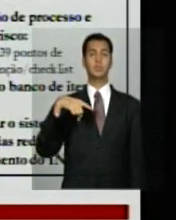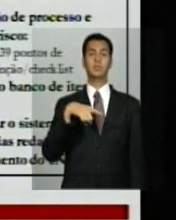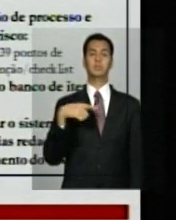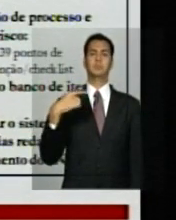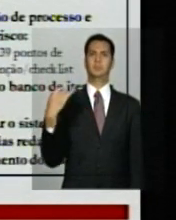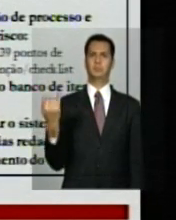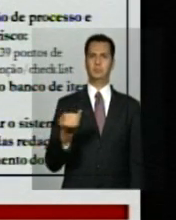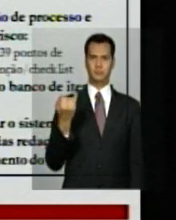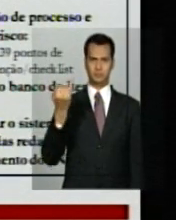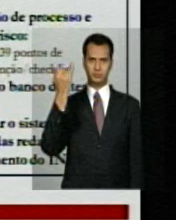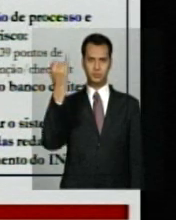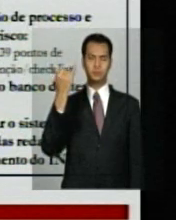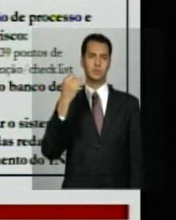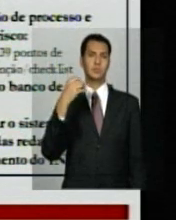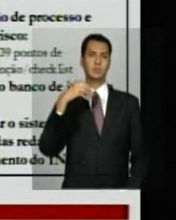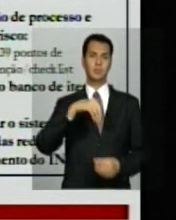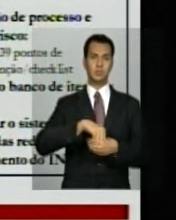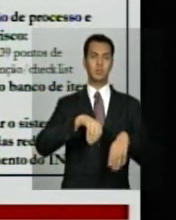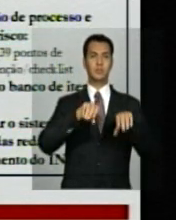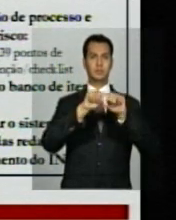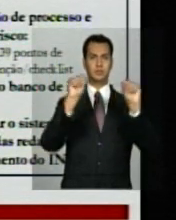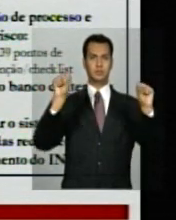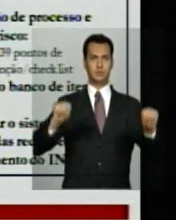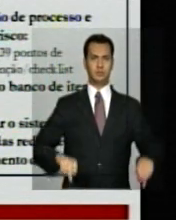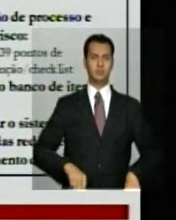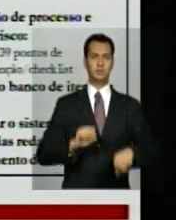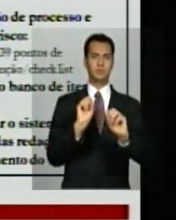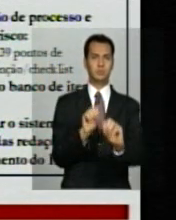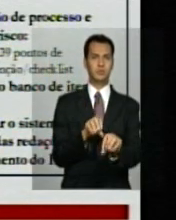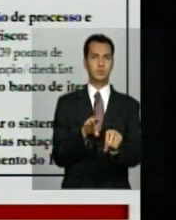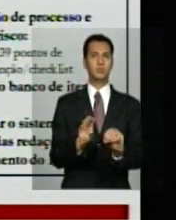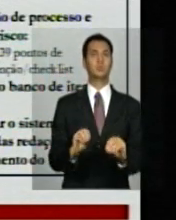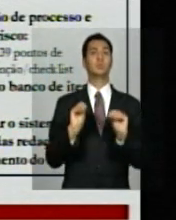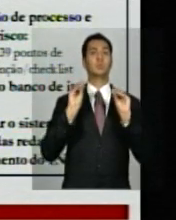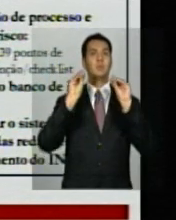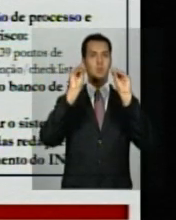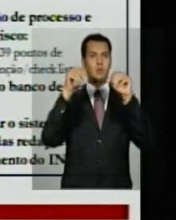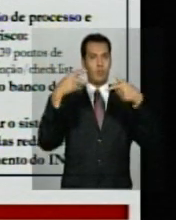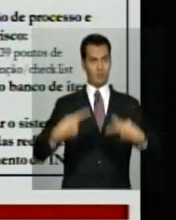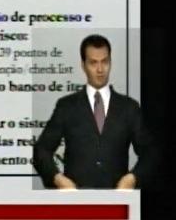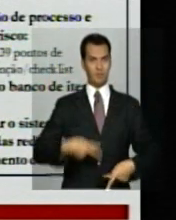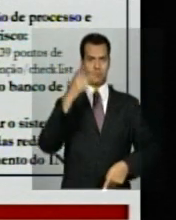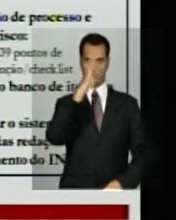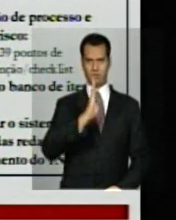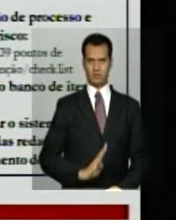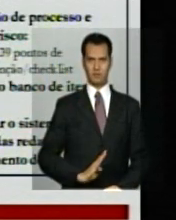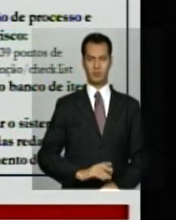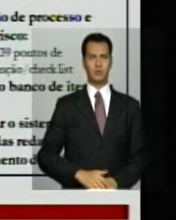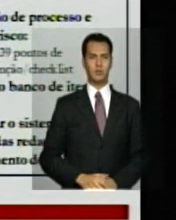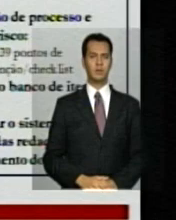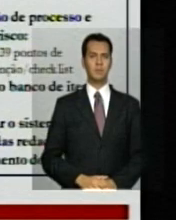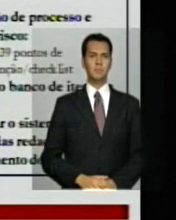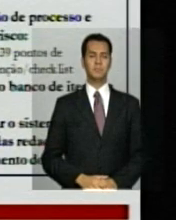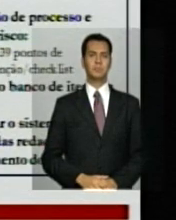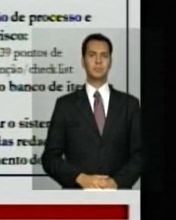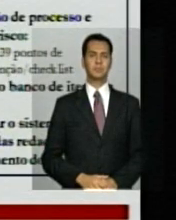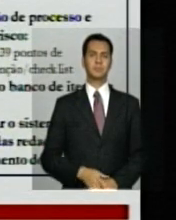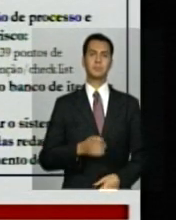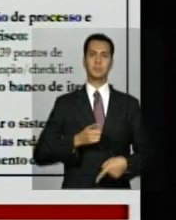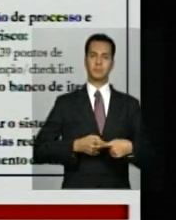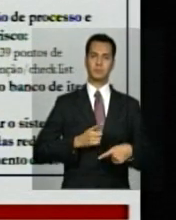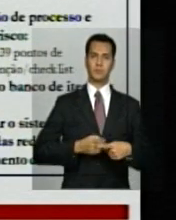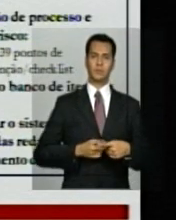estruturante do sistema de ensino superior do Brasil porque na